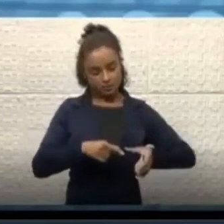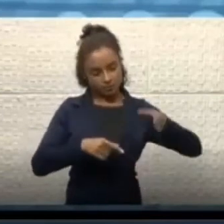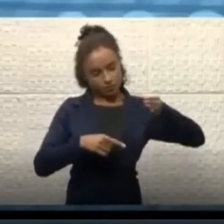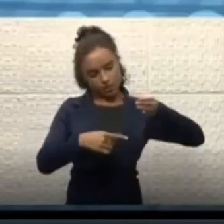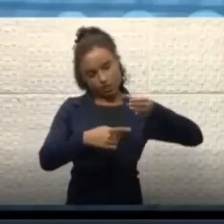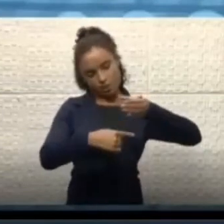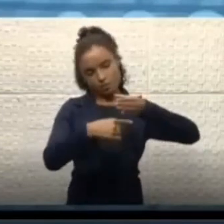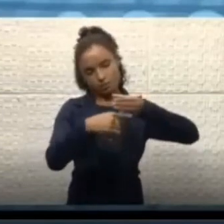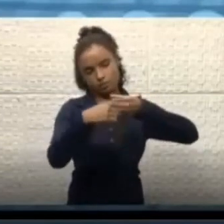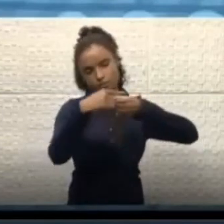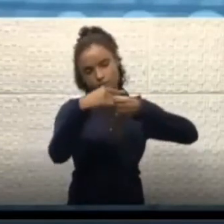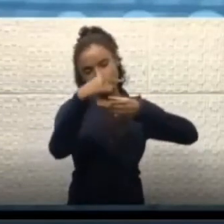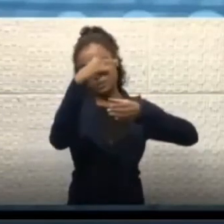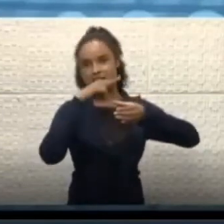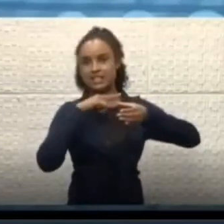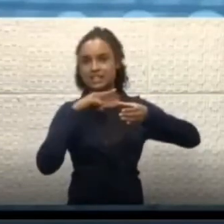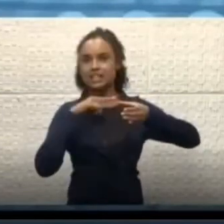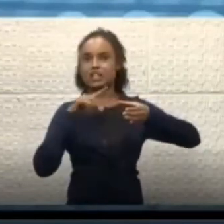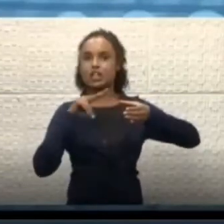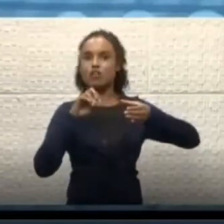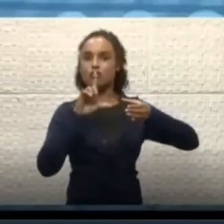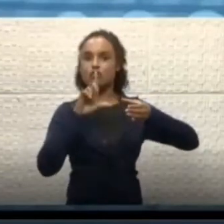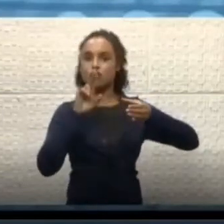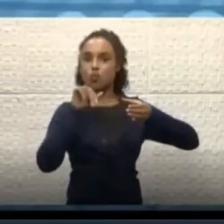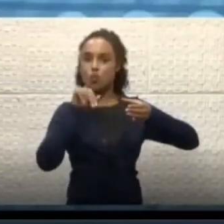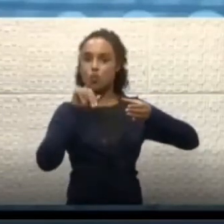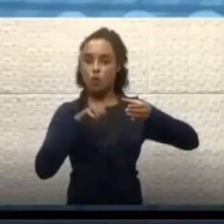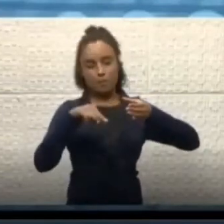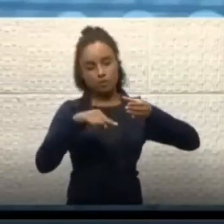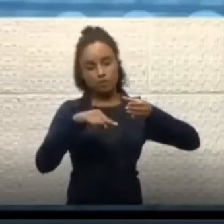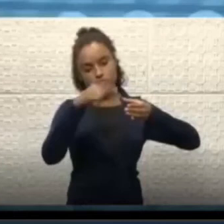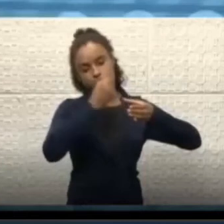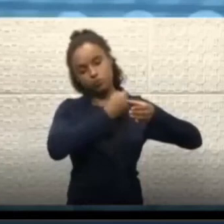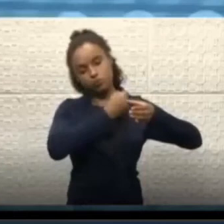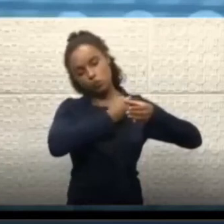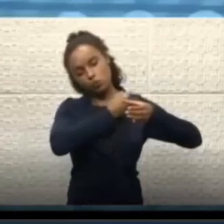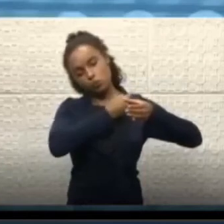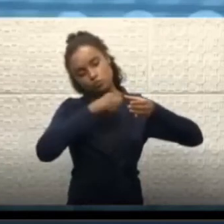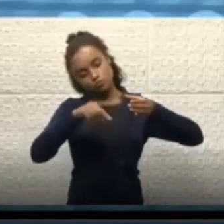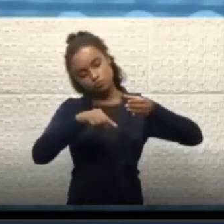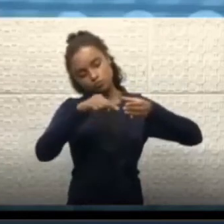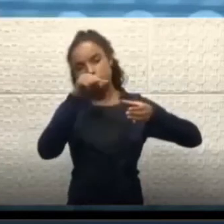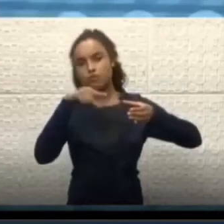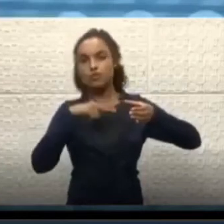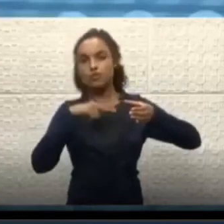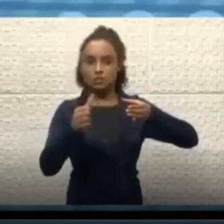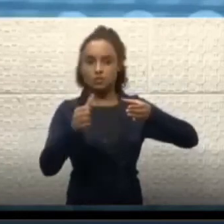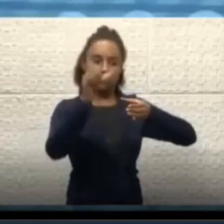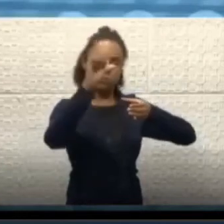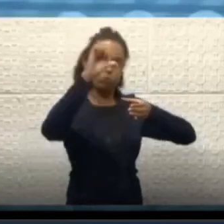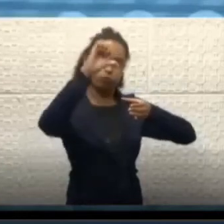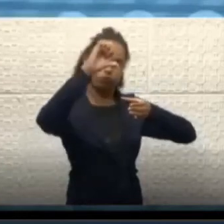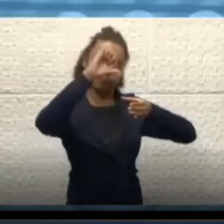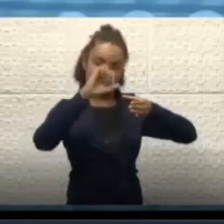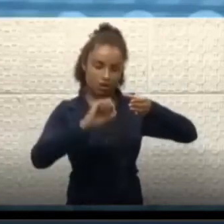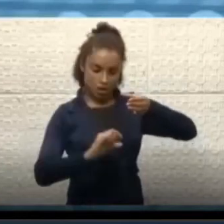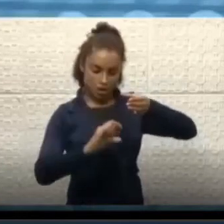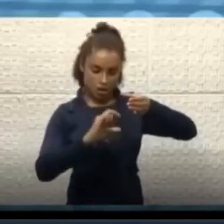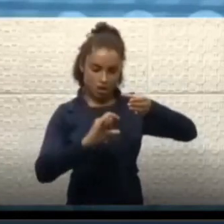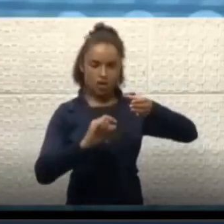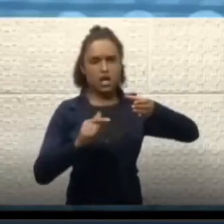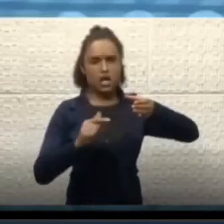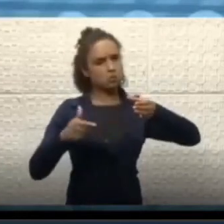marcada com o volume específico que a gente vai utilizar. Ela é que deve ser utilizada para medir essas quantidades. Não